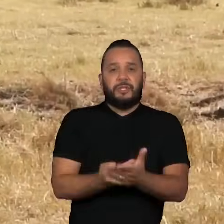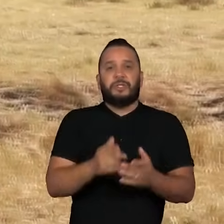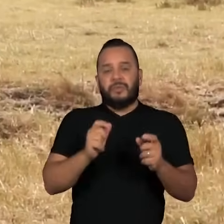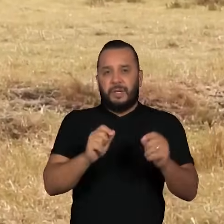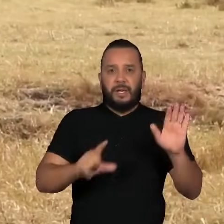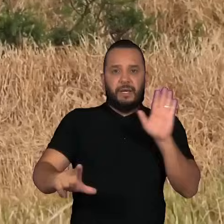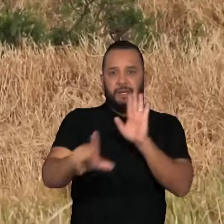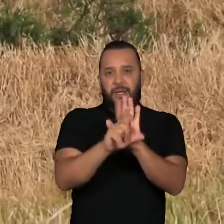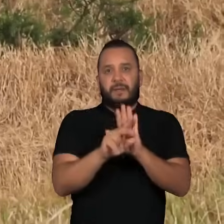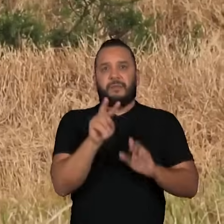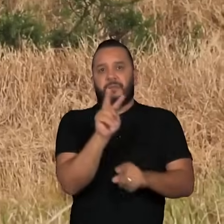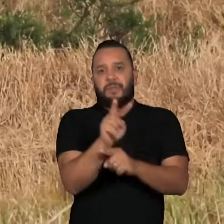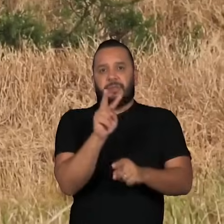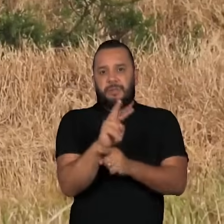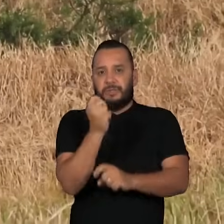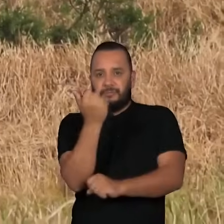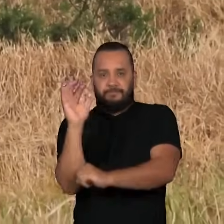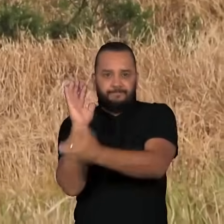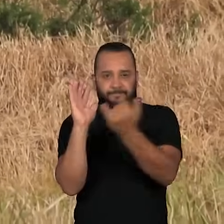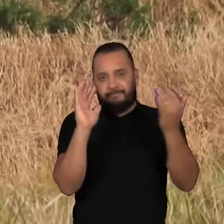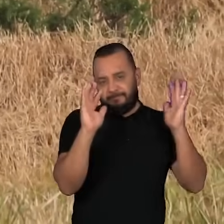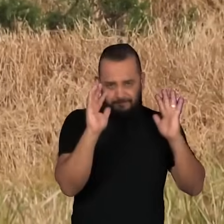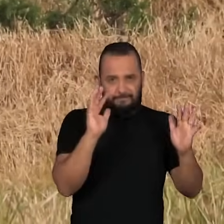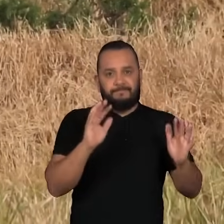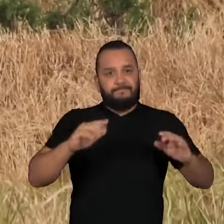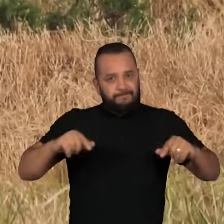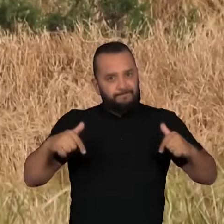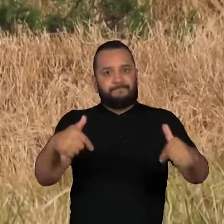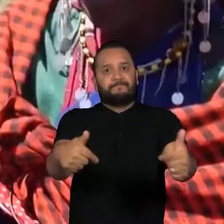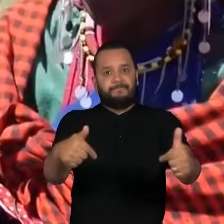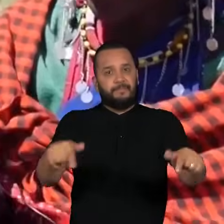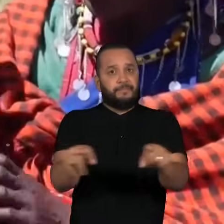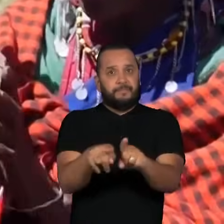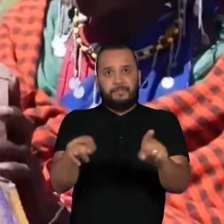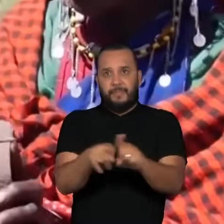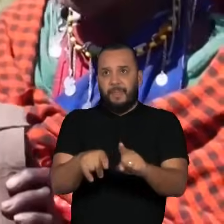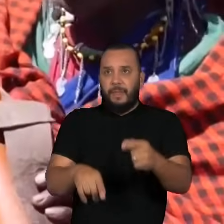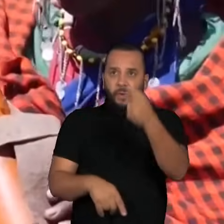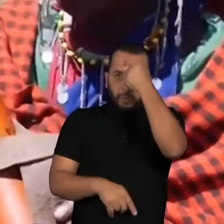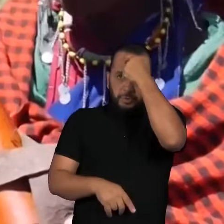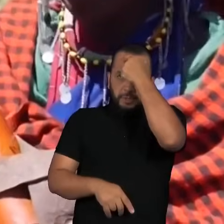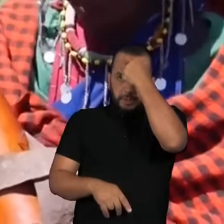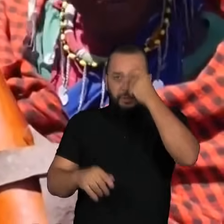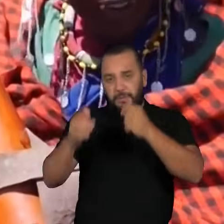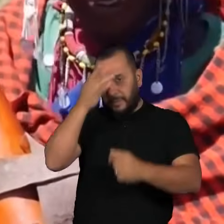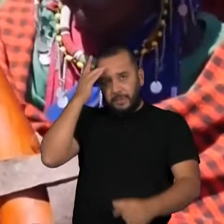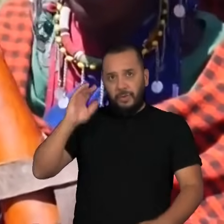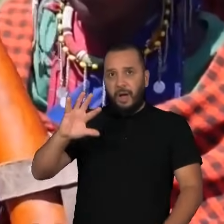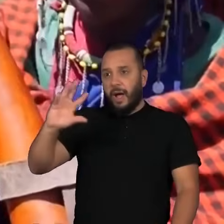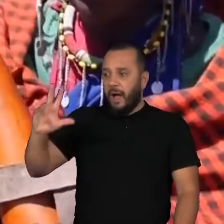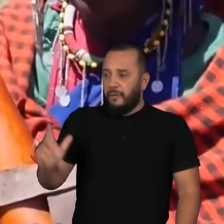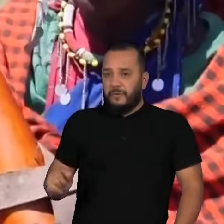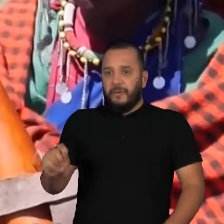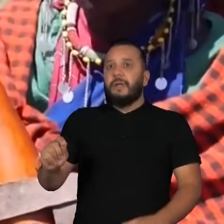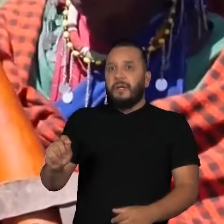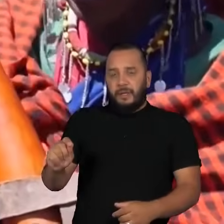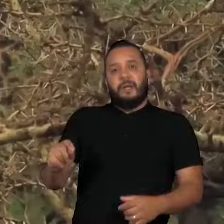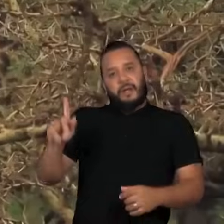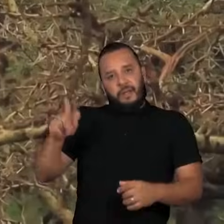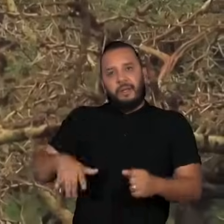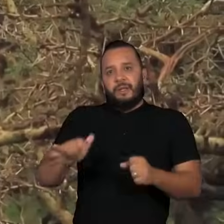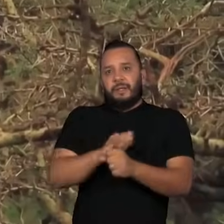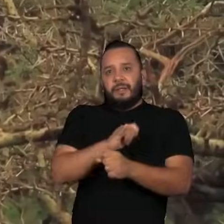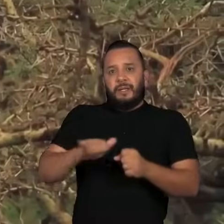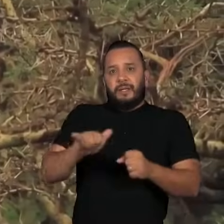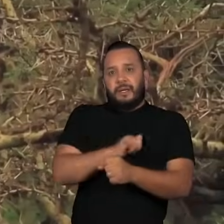Lei de Proteção Ambiental efetiva, além da conscientização dos habitantes da savana africana, são as melhores ferramentas